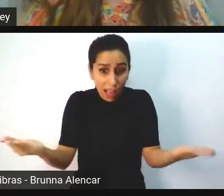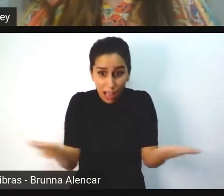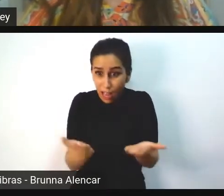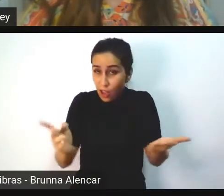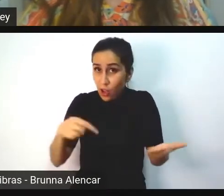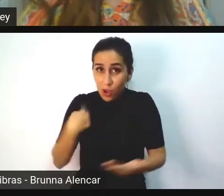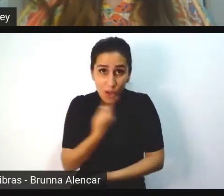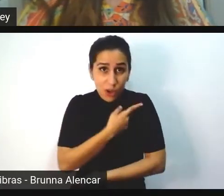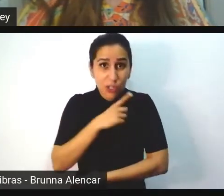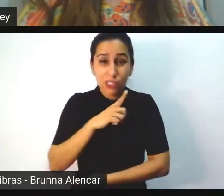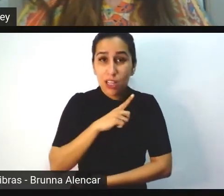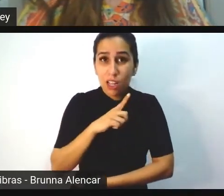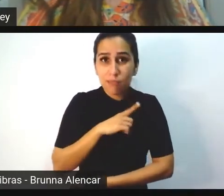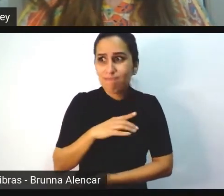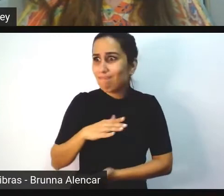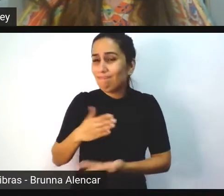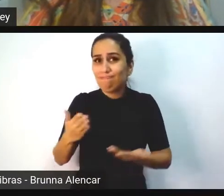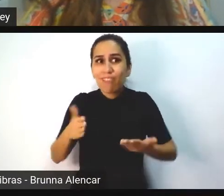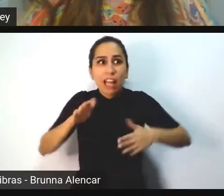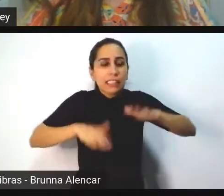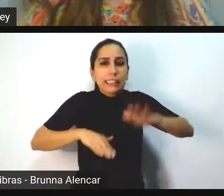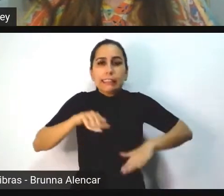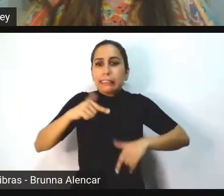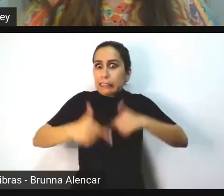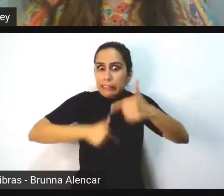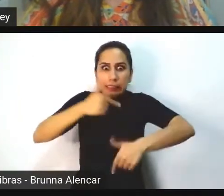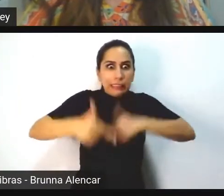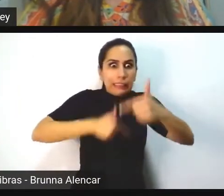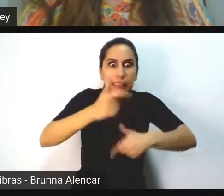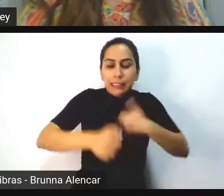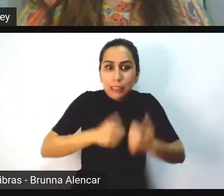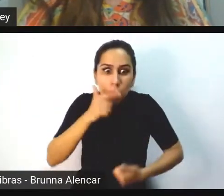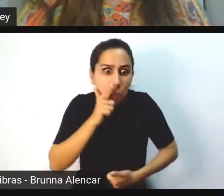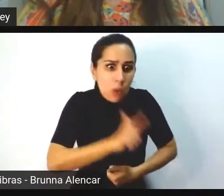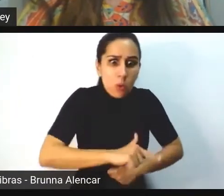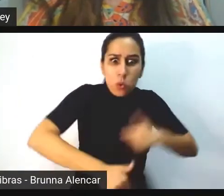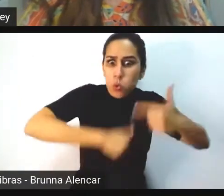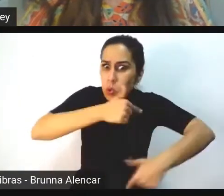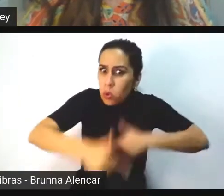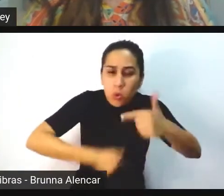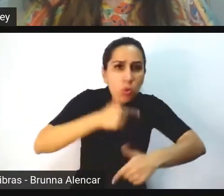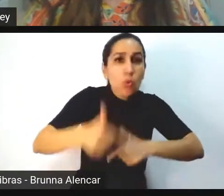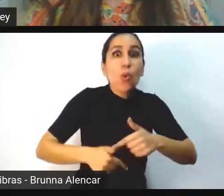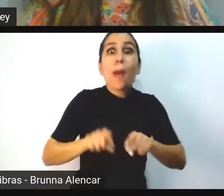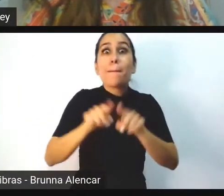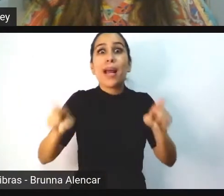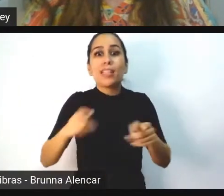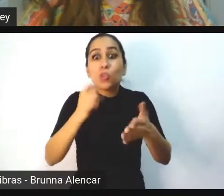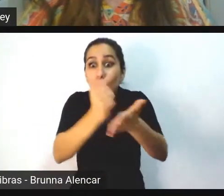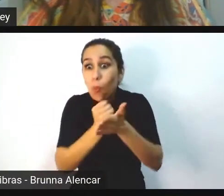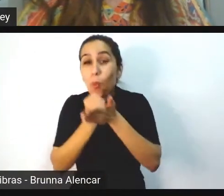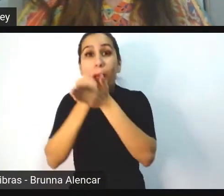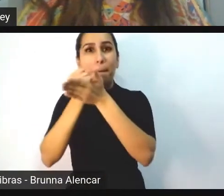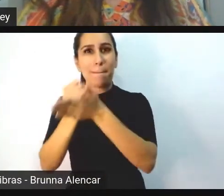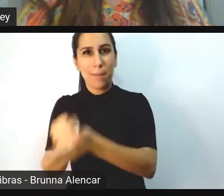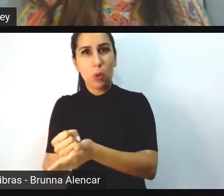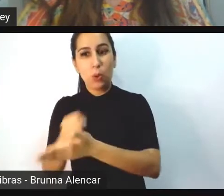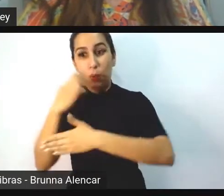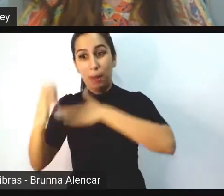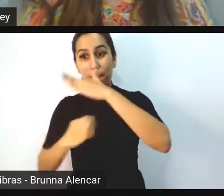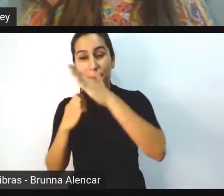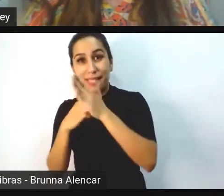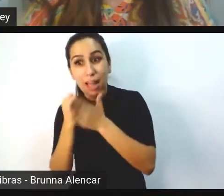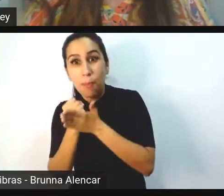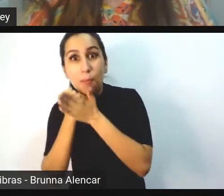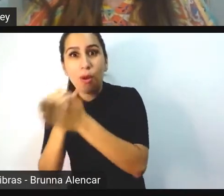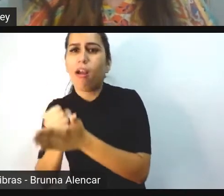uma demanda e a autonomia, né? Então, o apoio institucional, como está sendo feito agora pelo CEFOR, eu acho fantástico, é